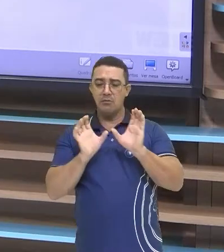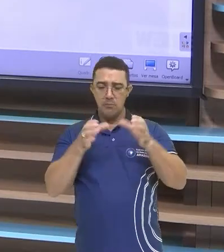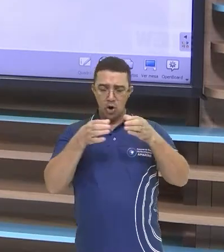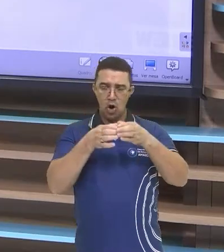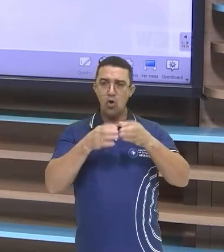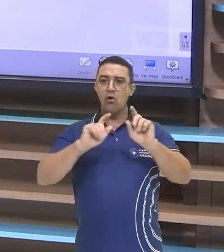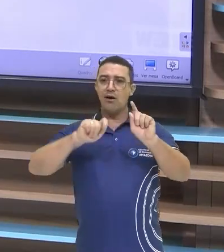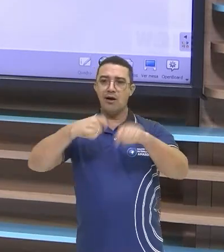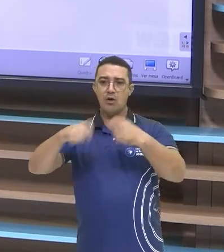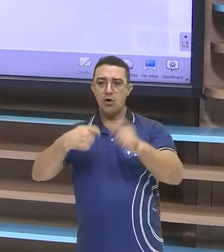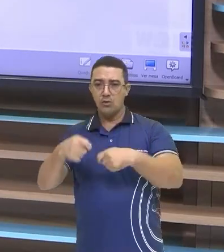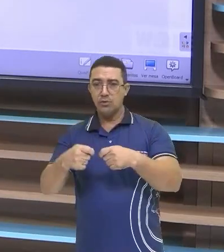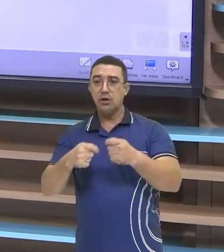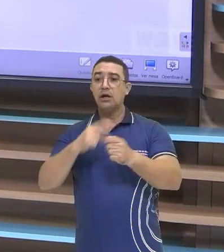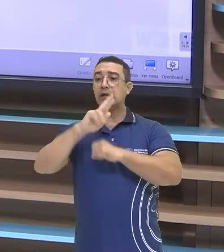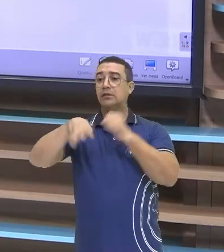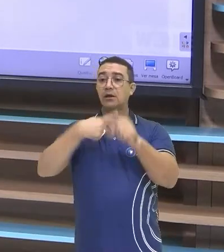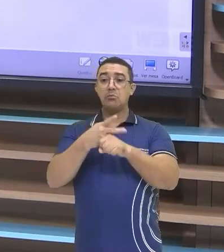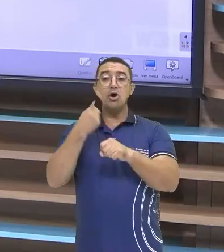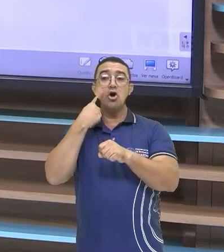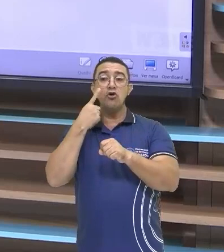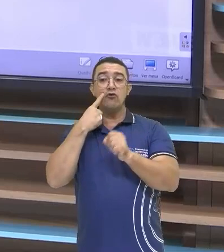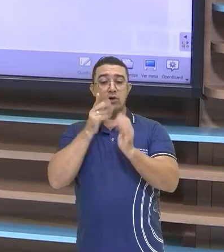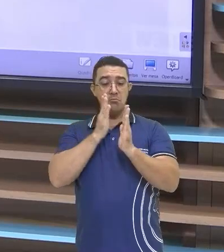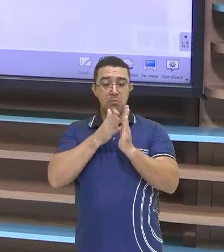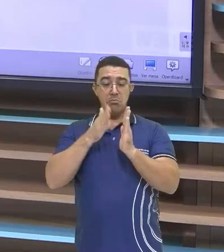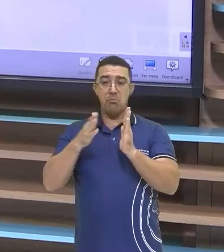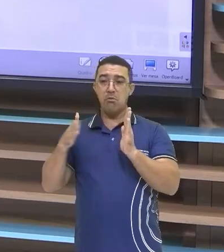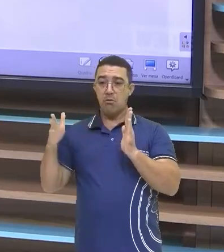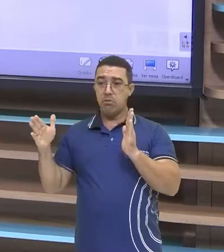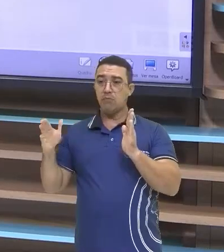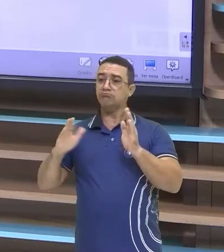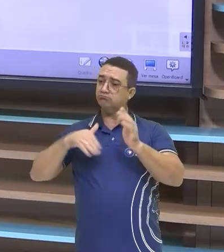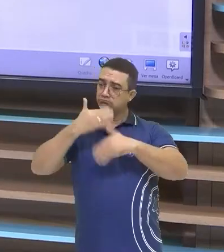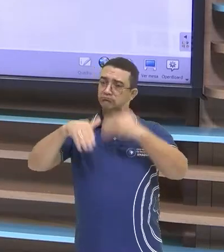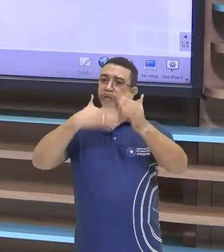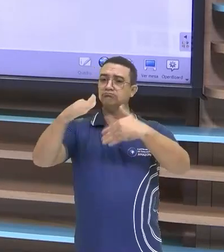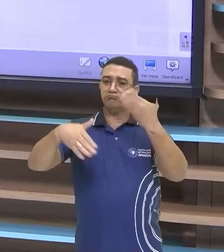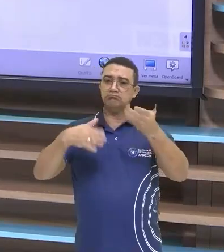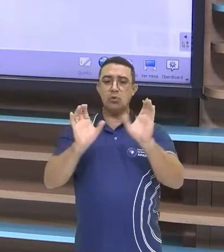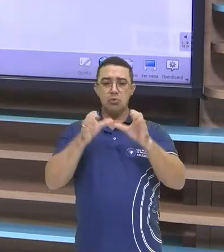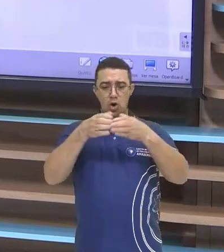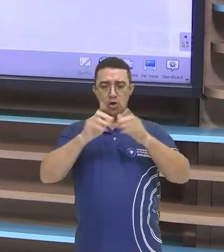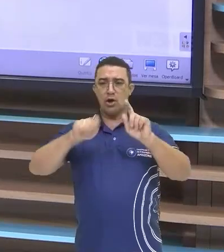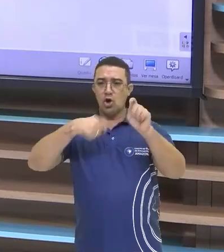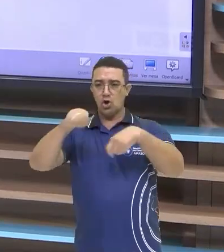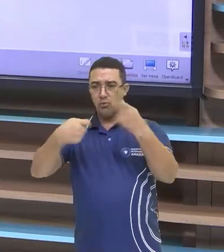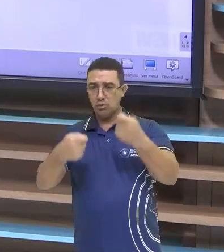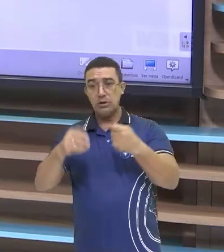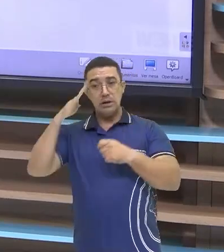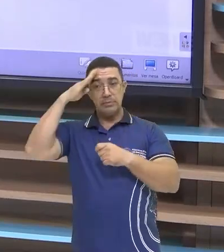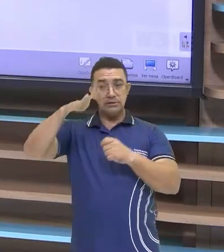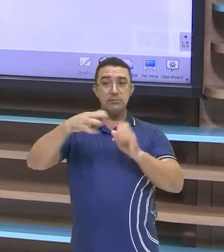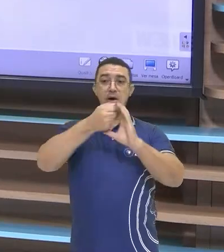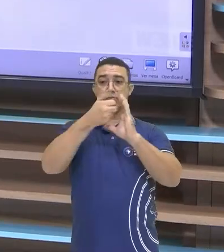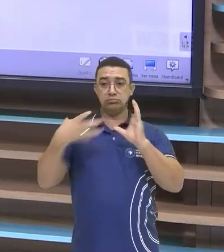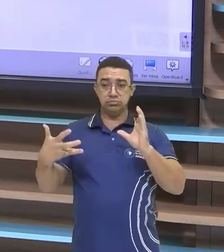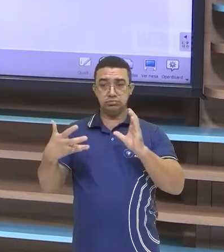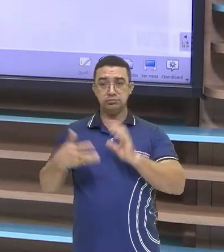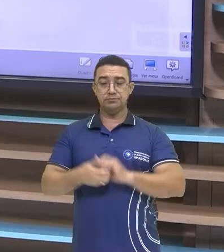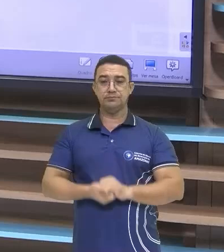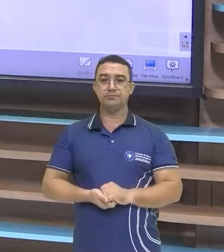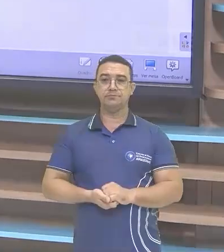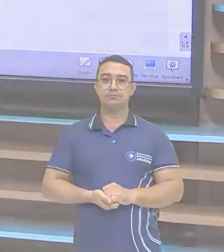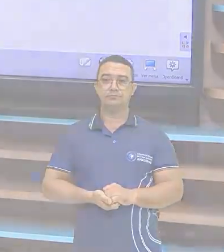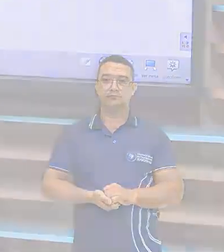gente vê as etapas de evolução dos blocos econômicos e as suas principais características e também os principais blocos econômicos.